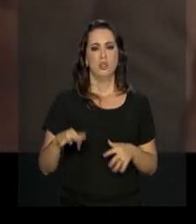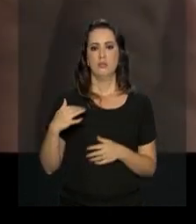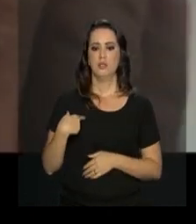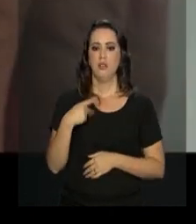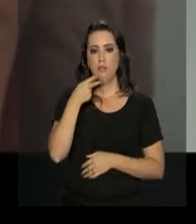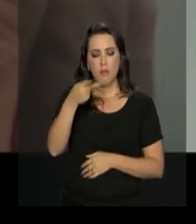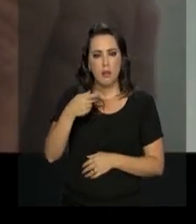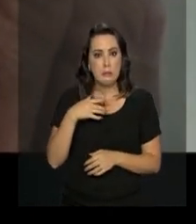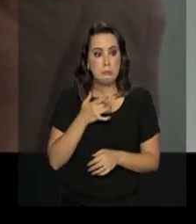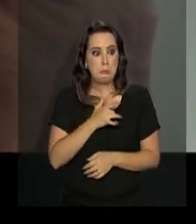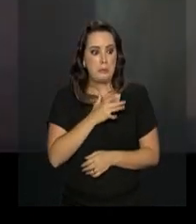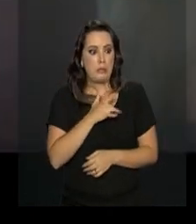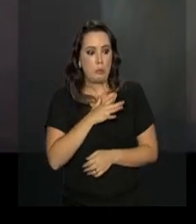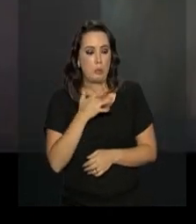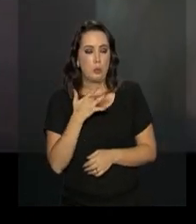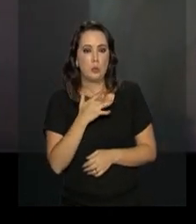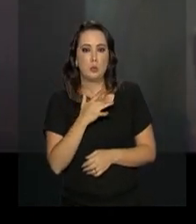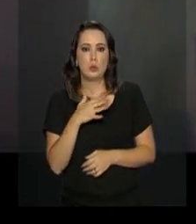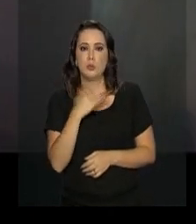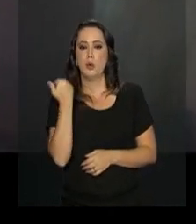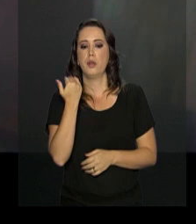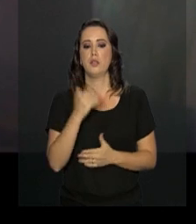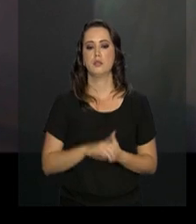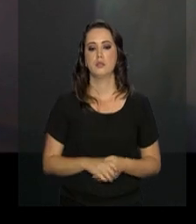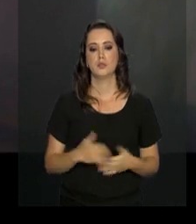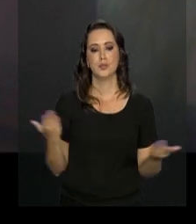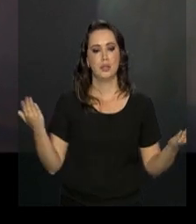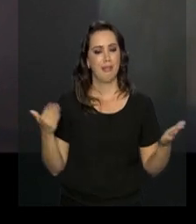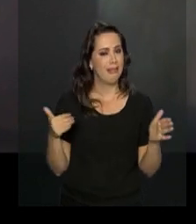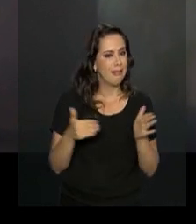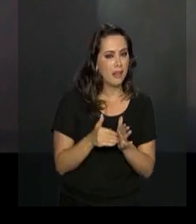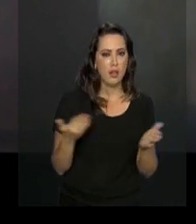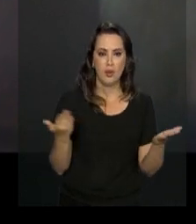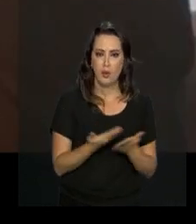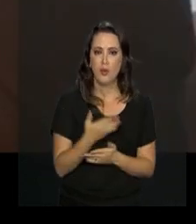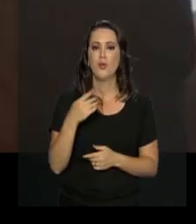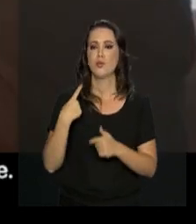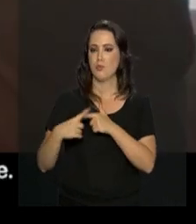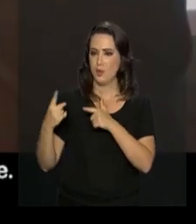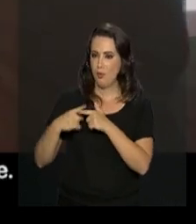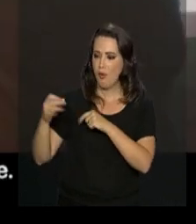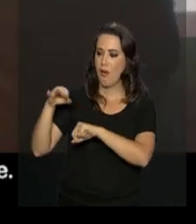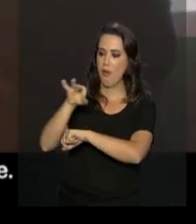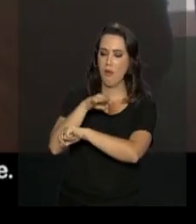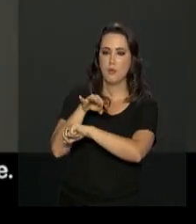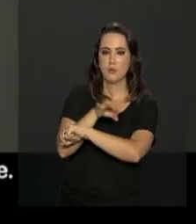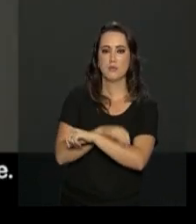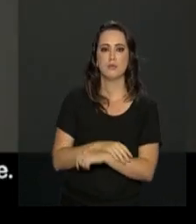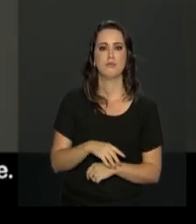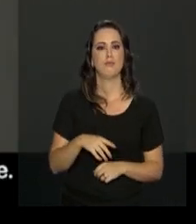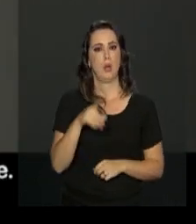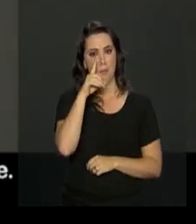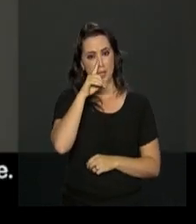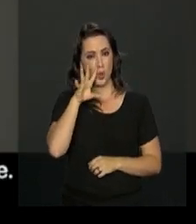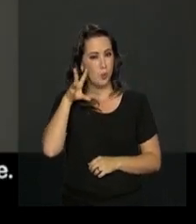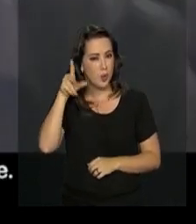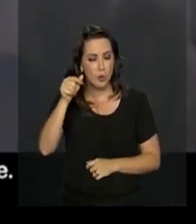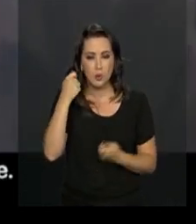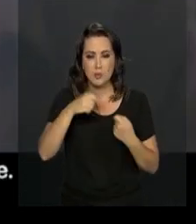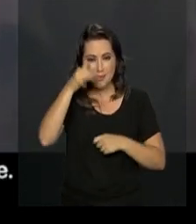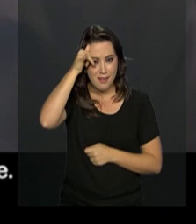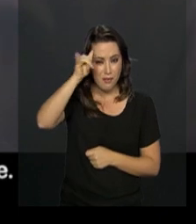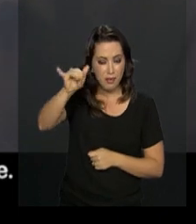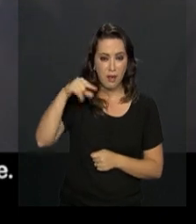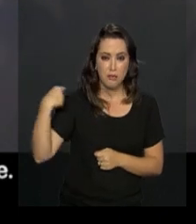e está aí até hoje prejudicada por causa desse mosquito o perigo é para todos o combate